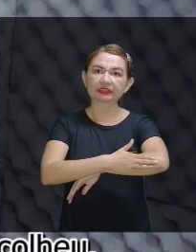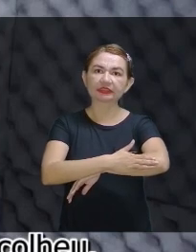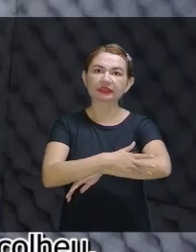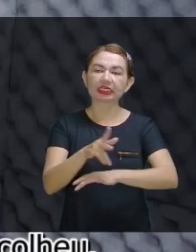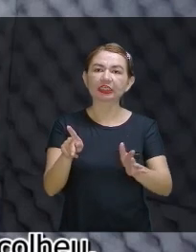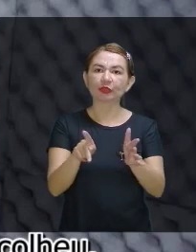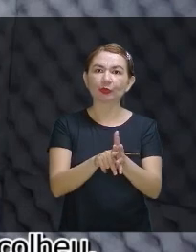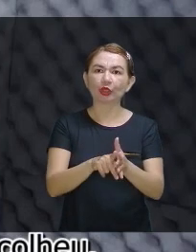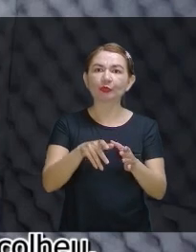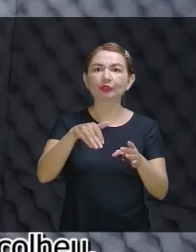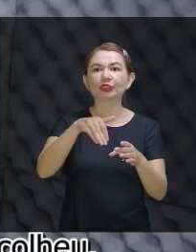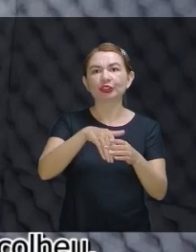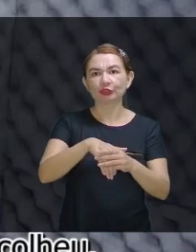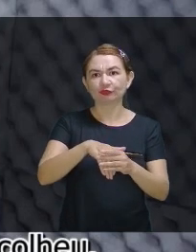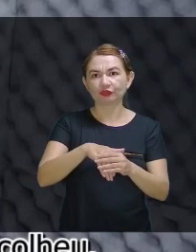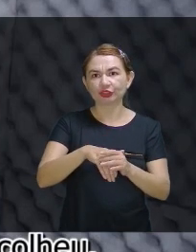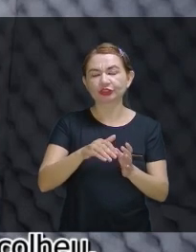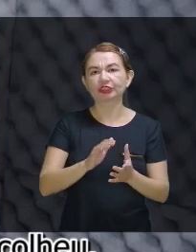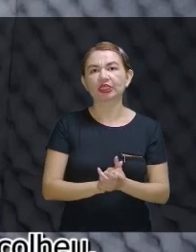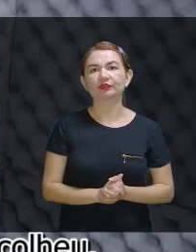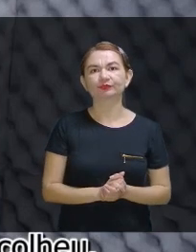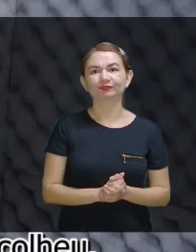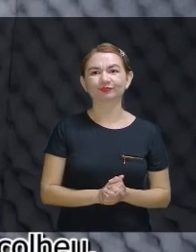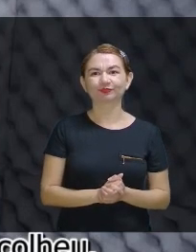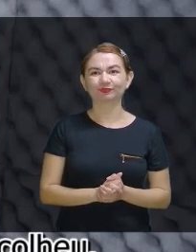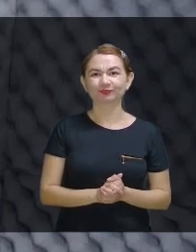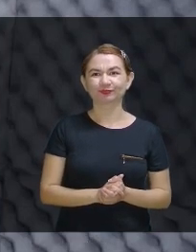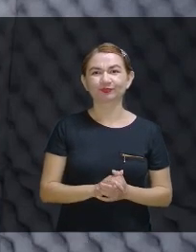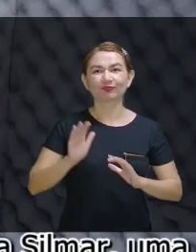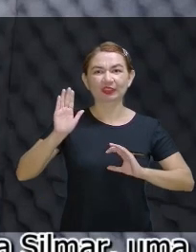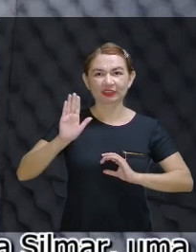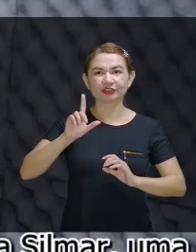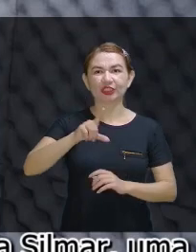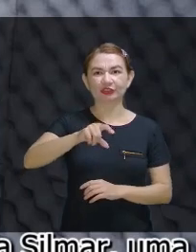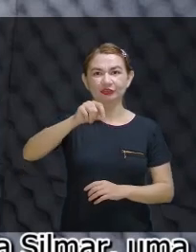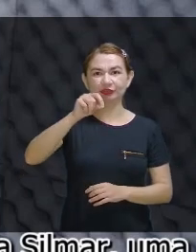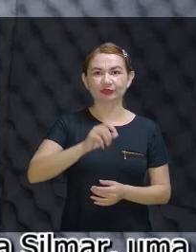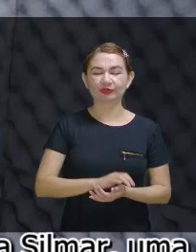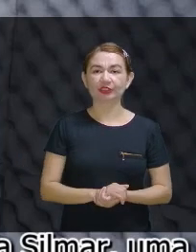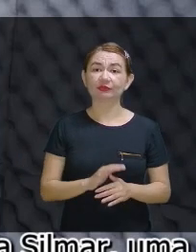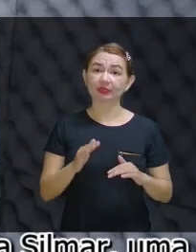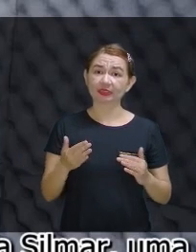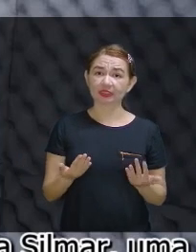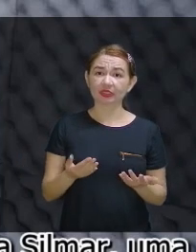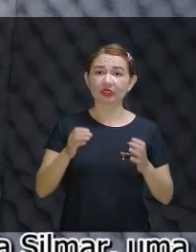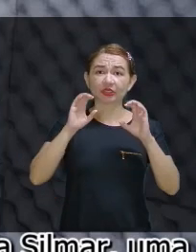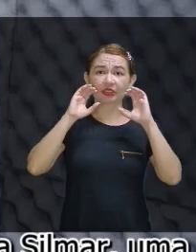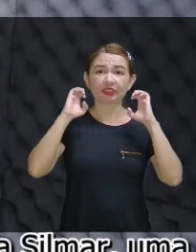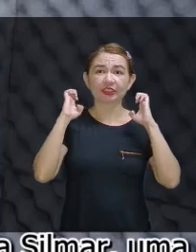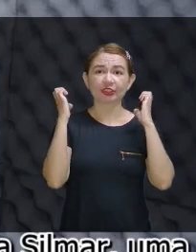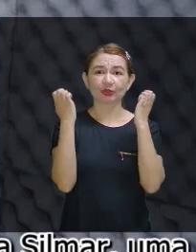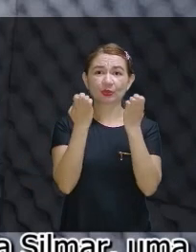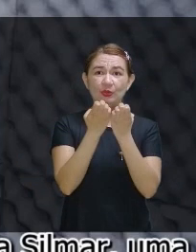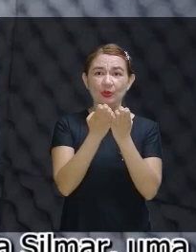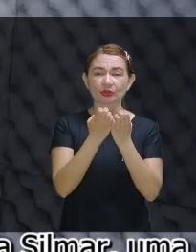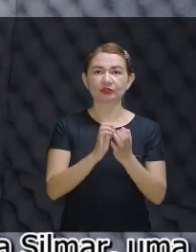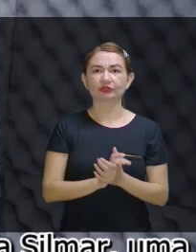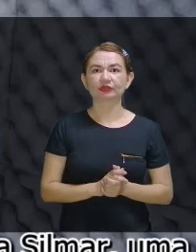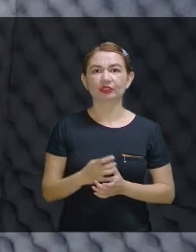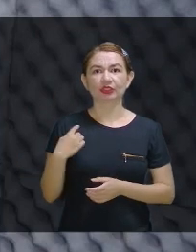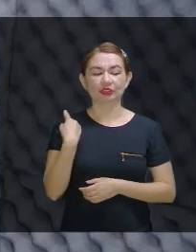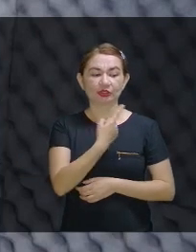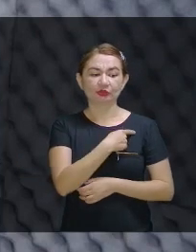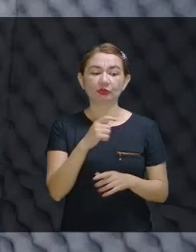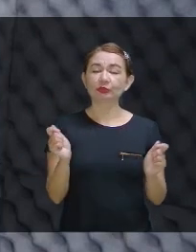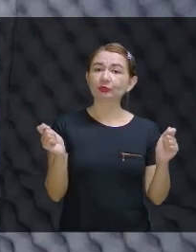toda a tranquilidade naquele candidato que ela realmente escolheu. Então, esses encontros nos possibilitam, como falou o colega